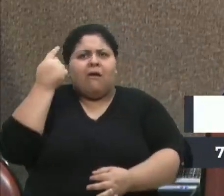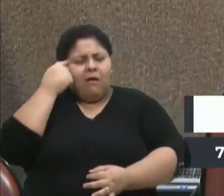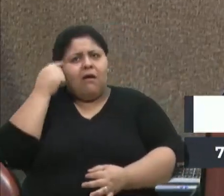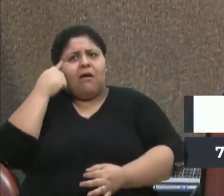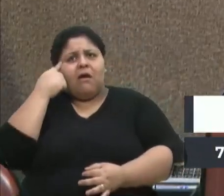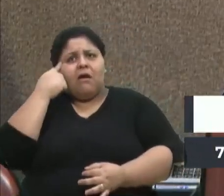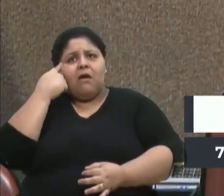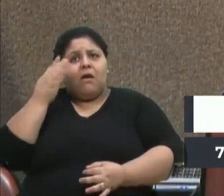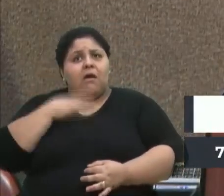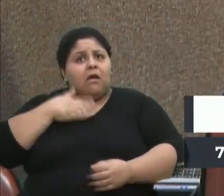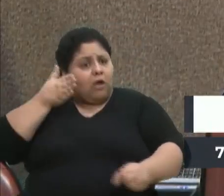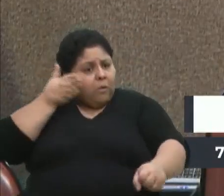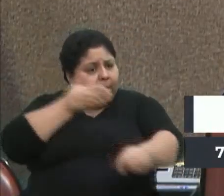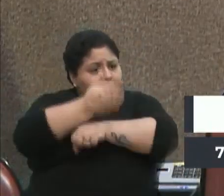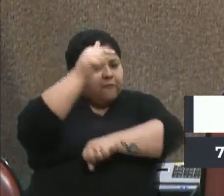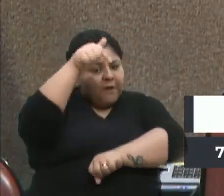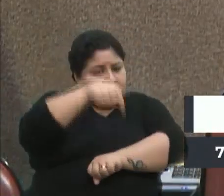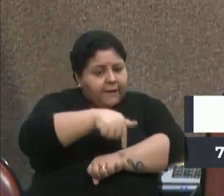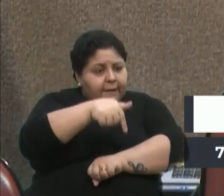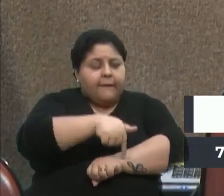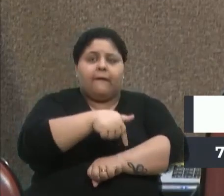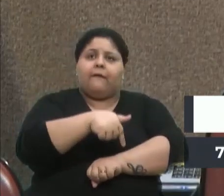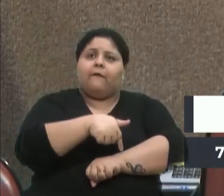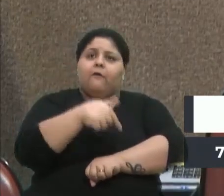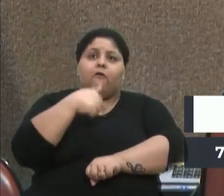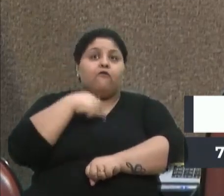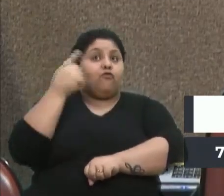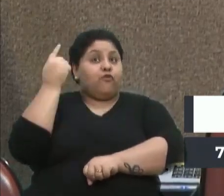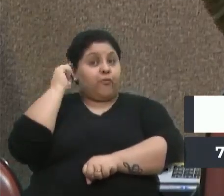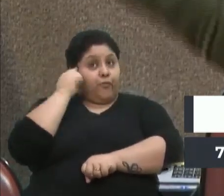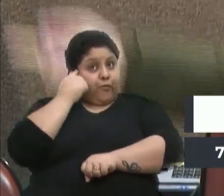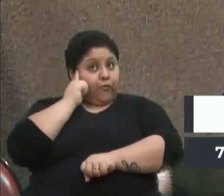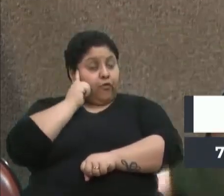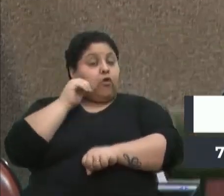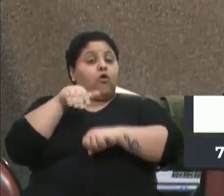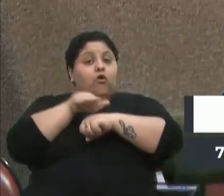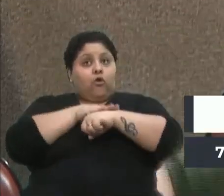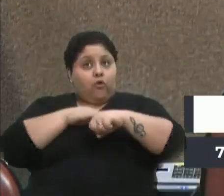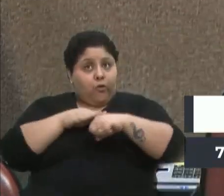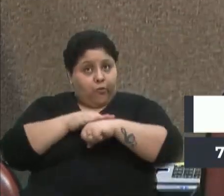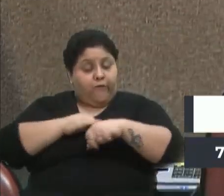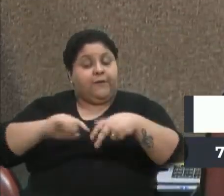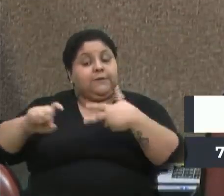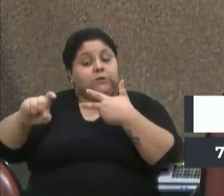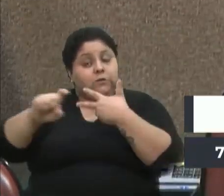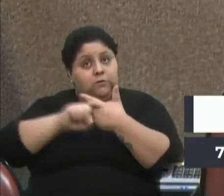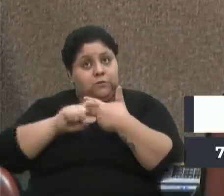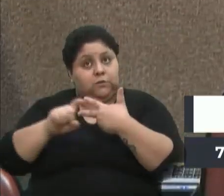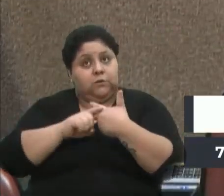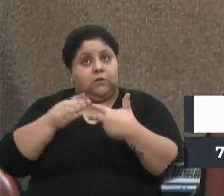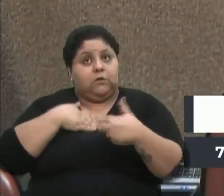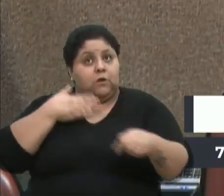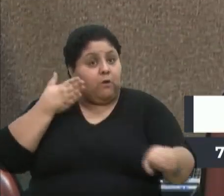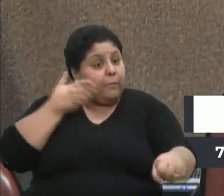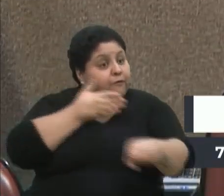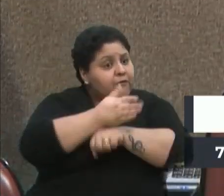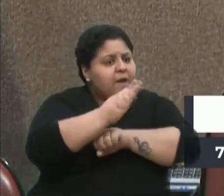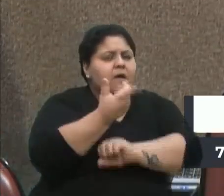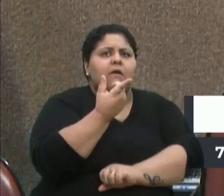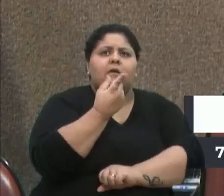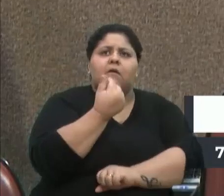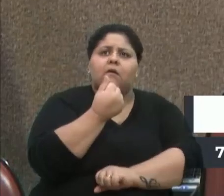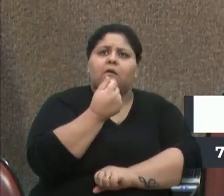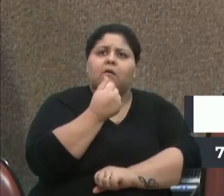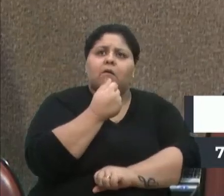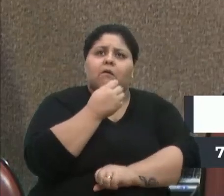aprovei nessa Casa Legislativa, foi uma ideia minha, em conversa com o Executivo, eu aprovei um fundo de criação